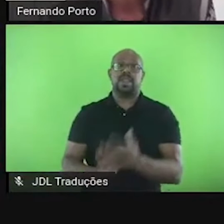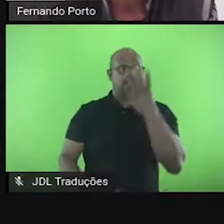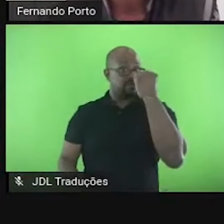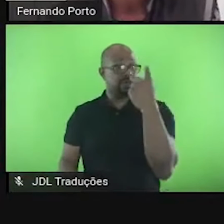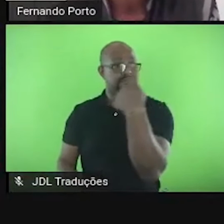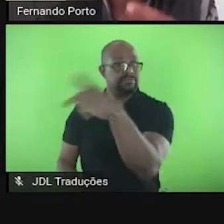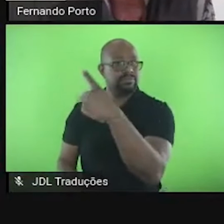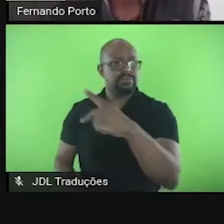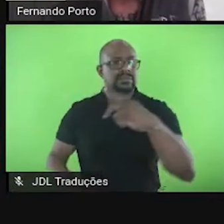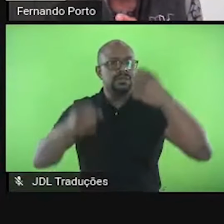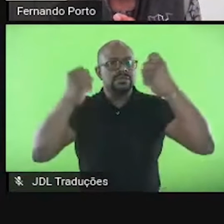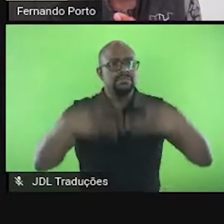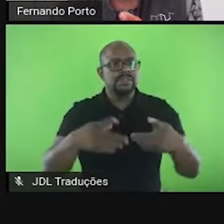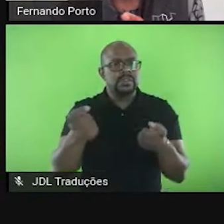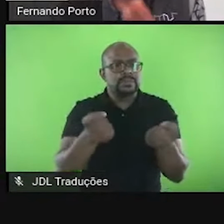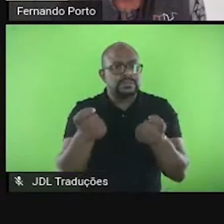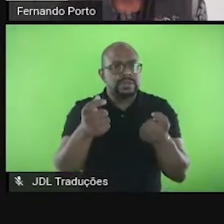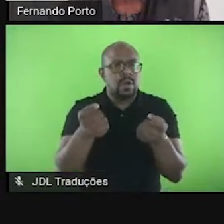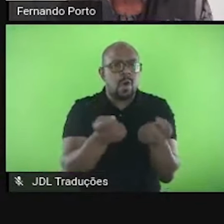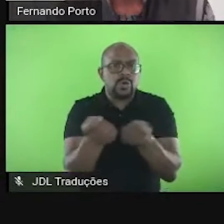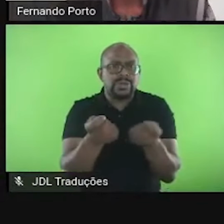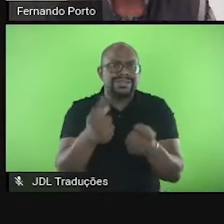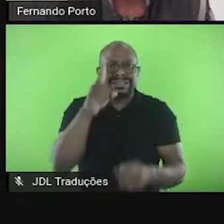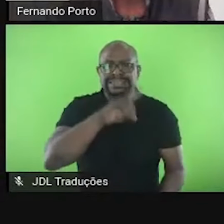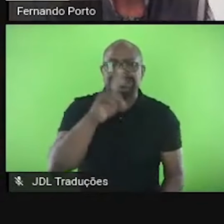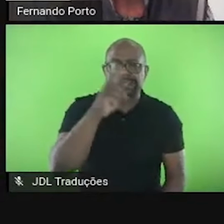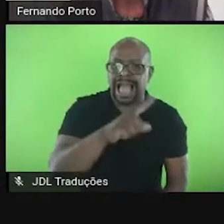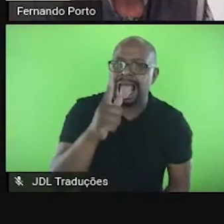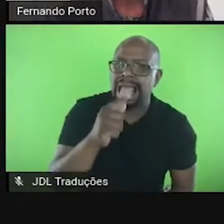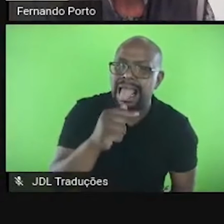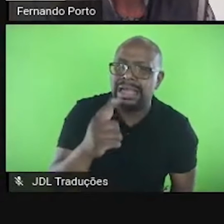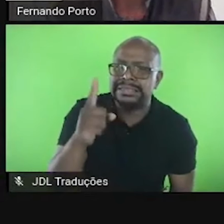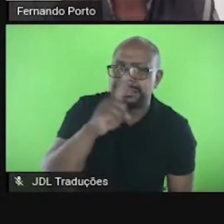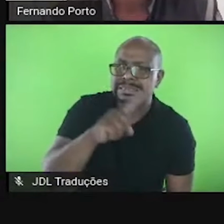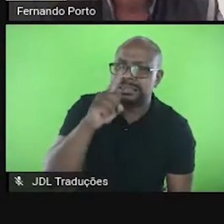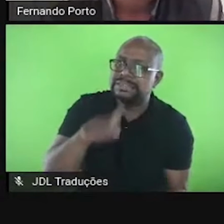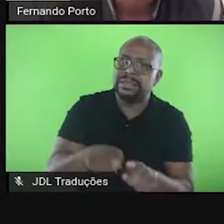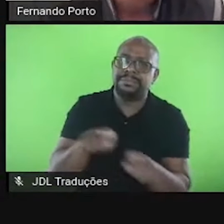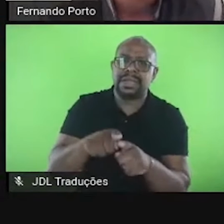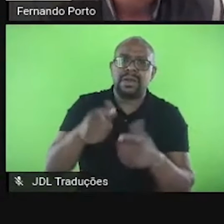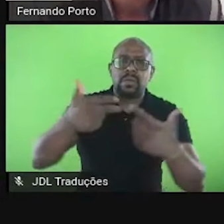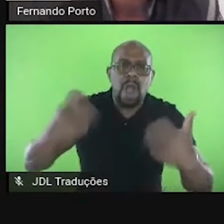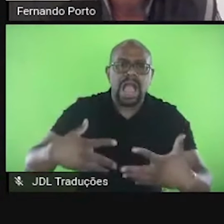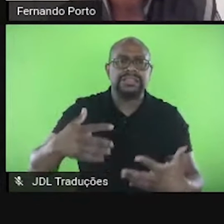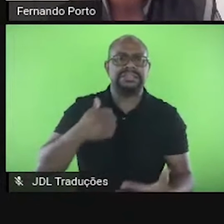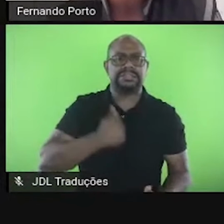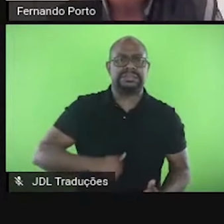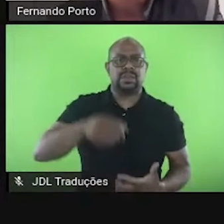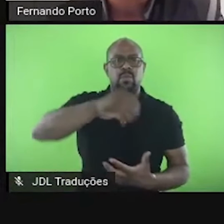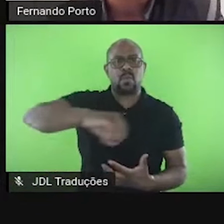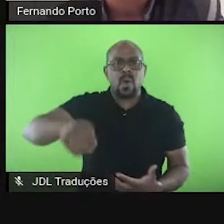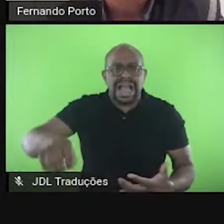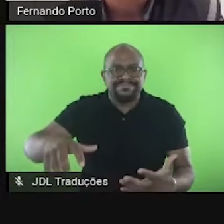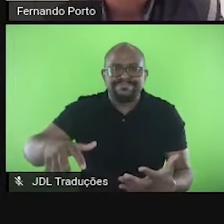de controle e escassez de água e de saneamento básico, especificamente aonde Maurício